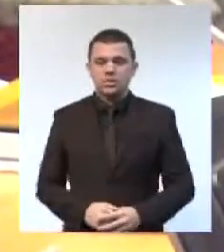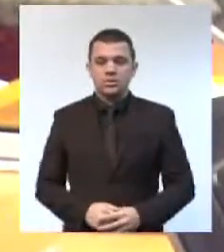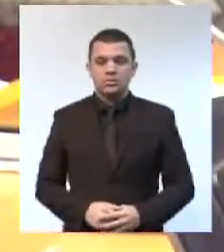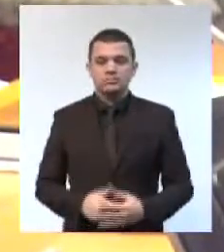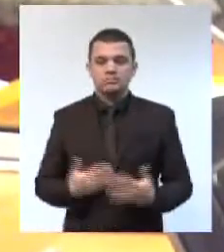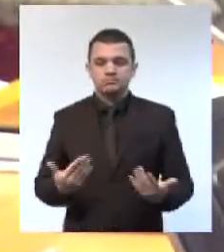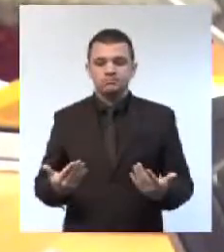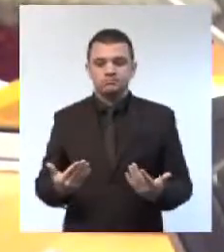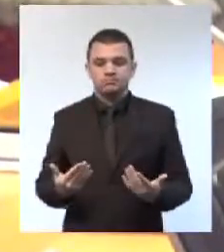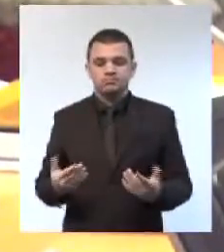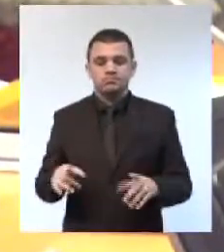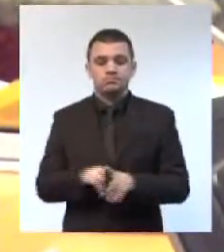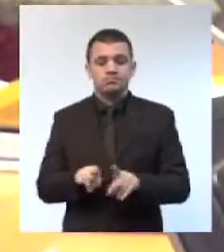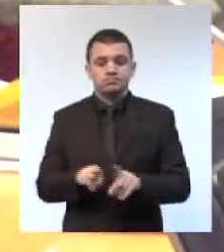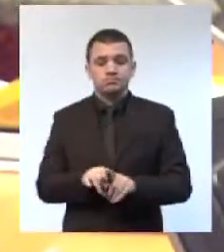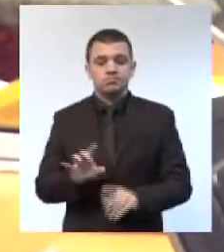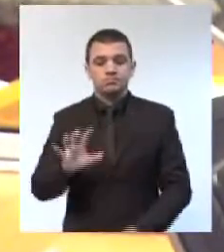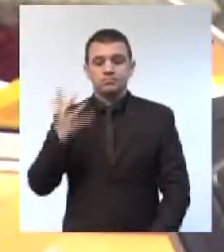Fuga